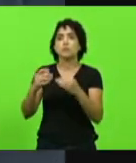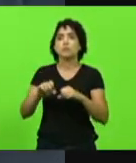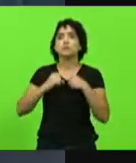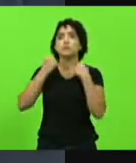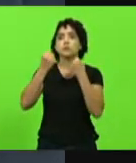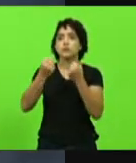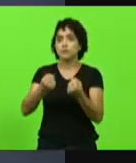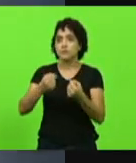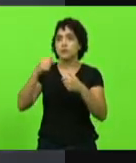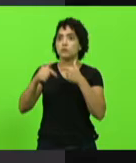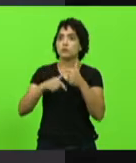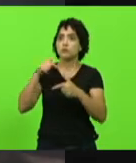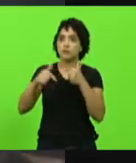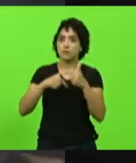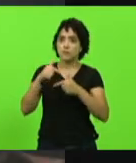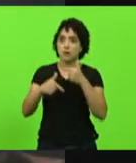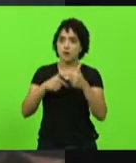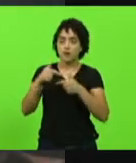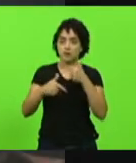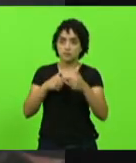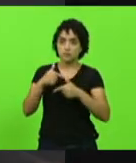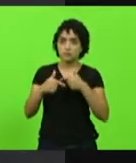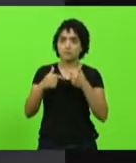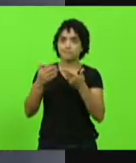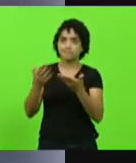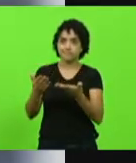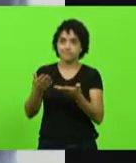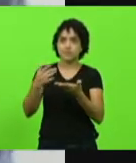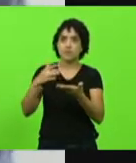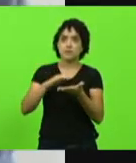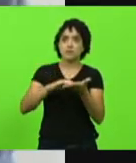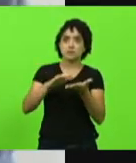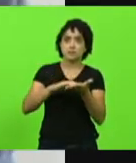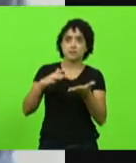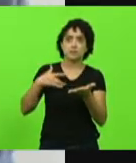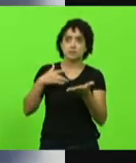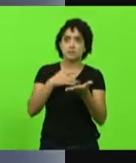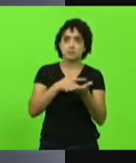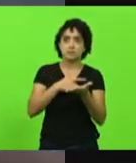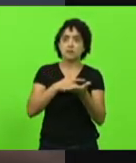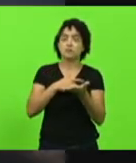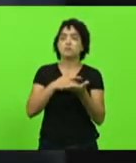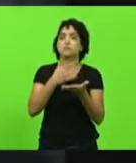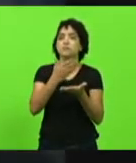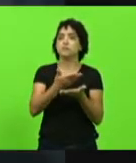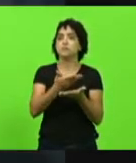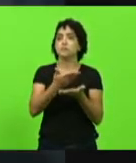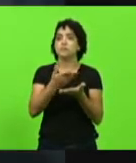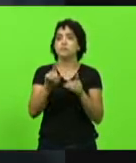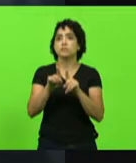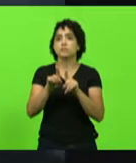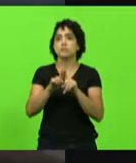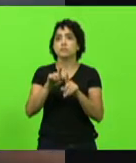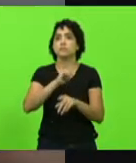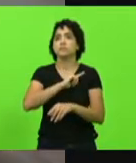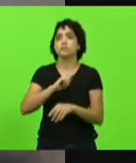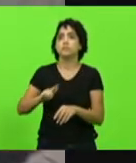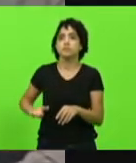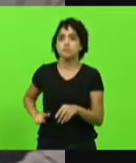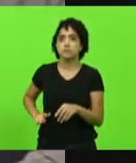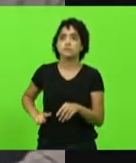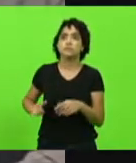dedicação do nosso competente secretário da Saúde, secretário André, e ao nosso governador do Estado por